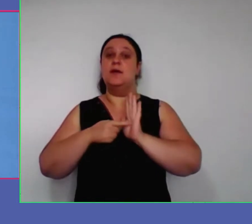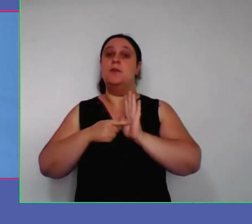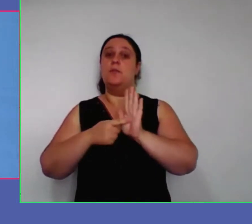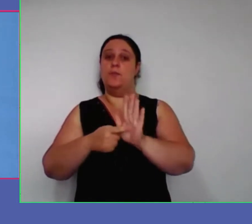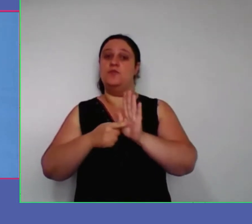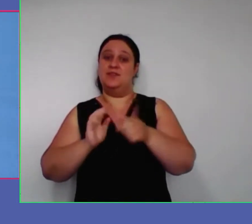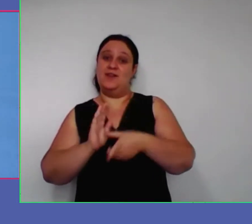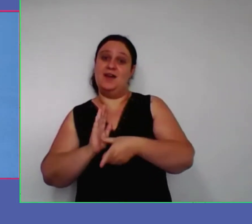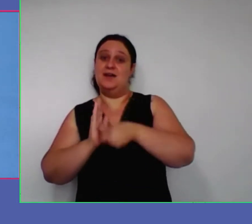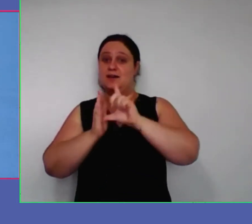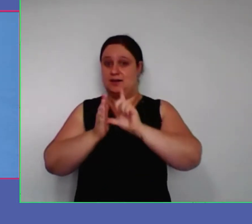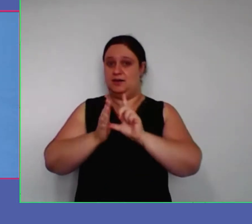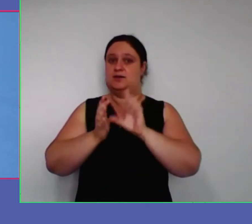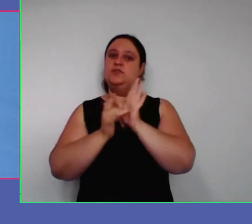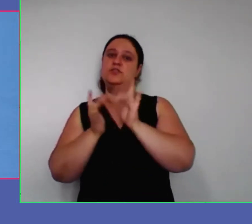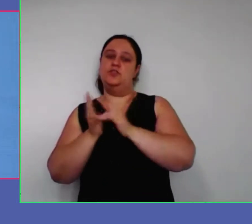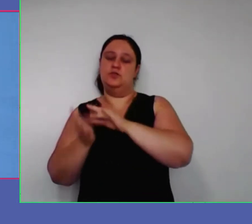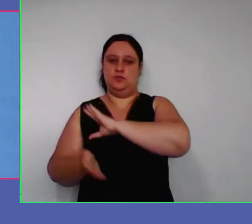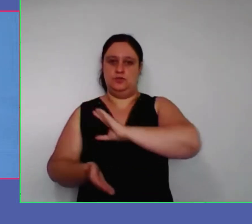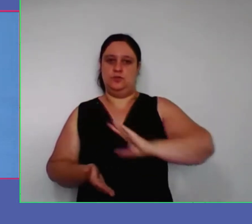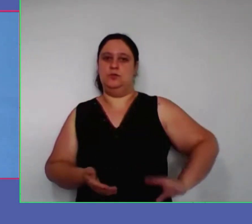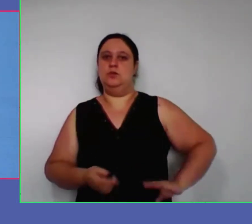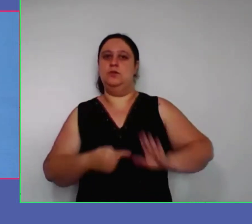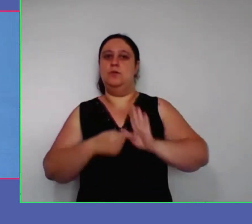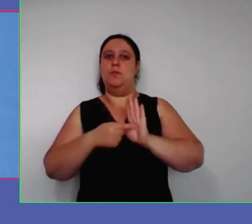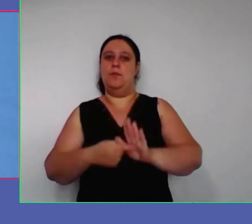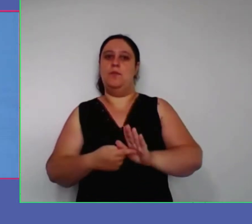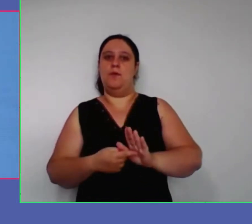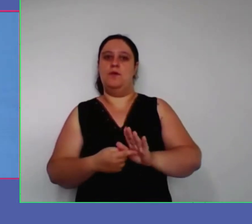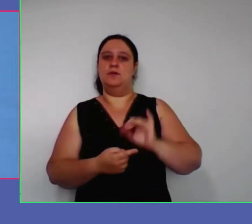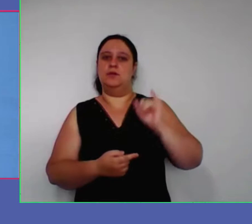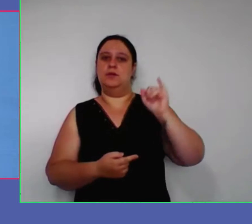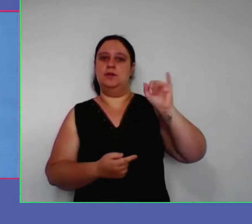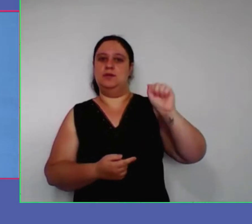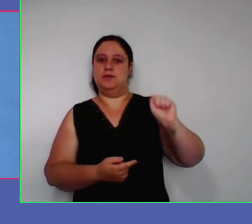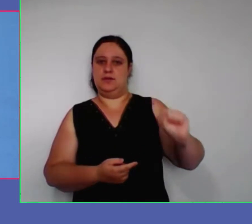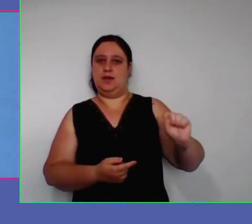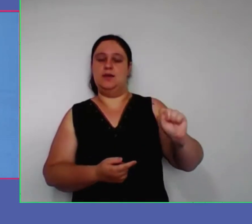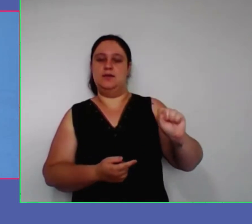Isaías capítulo 40, vamos dar uma olhada, 40, versículo 3.